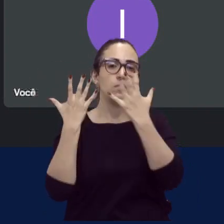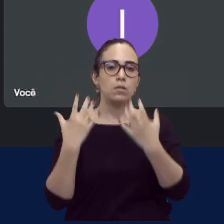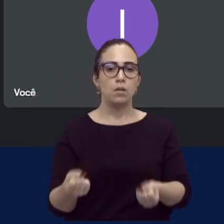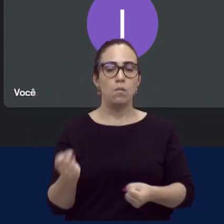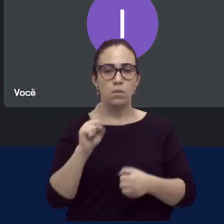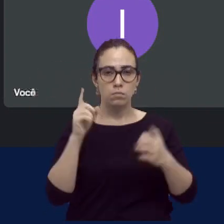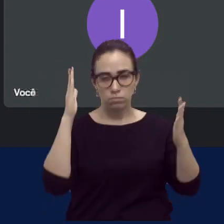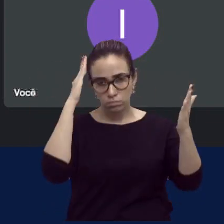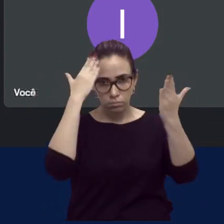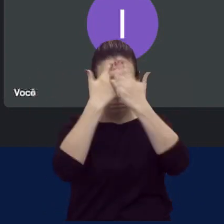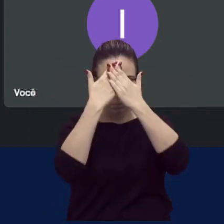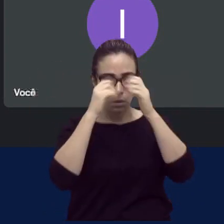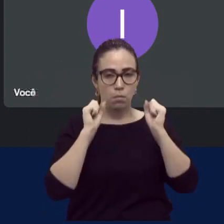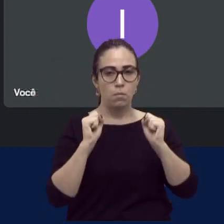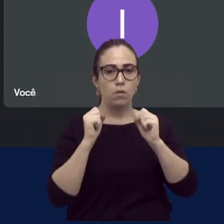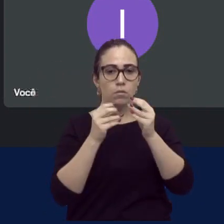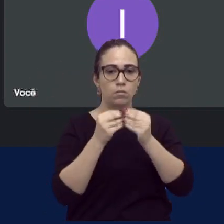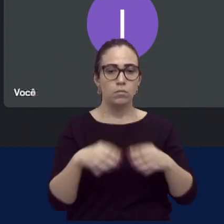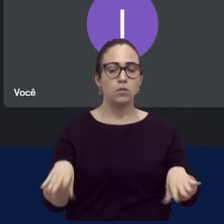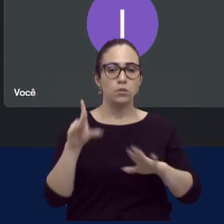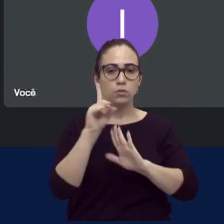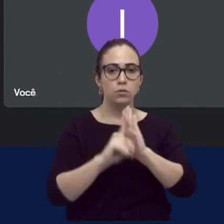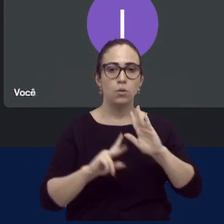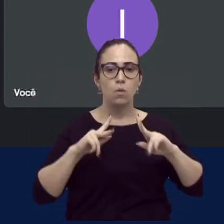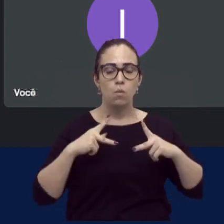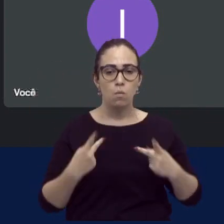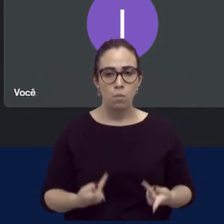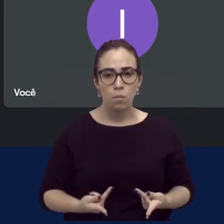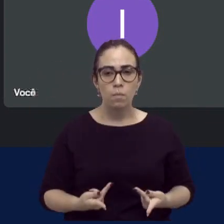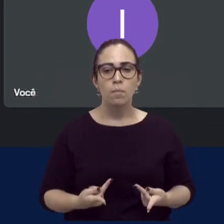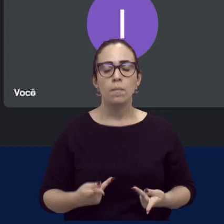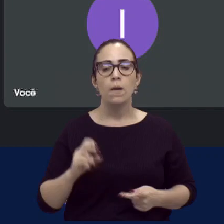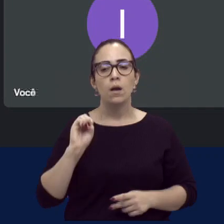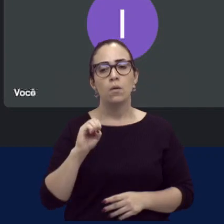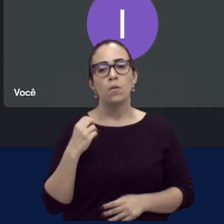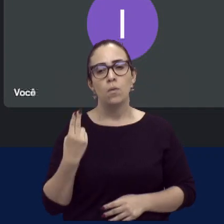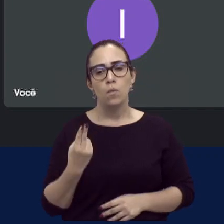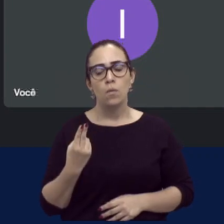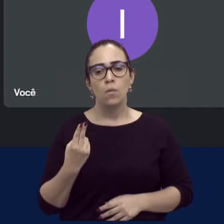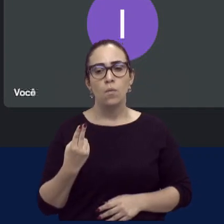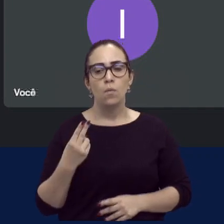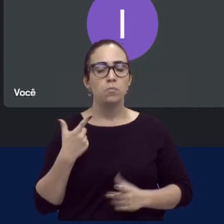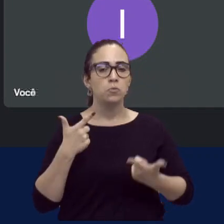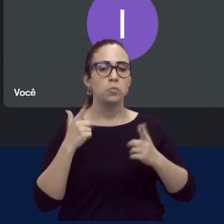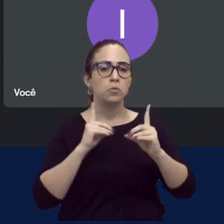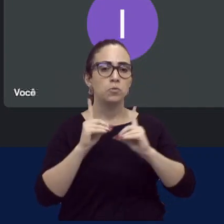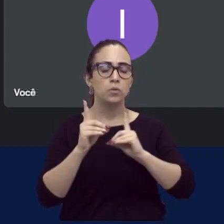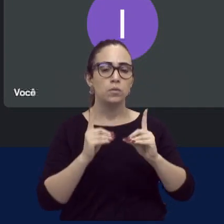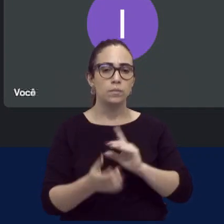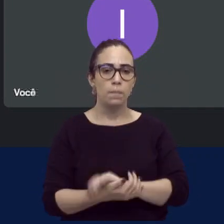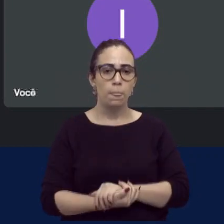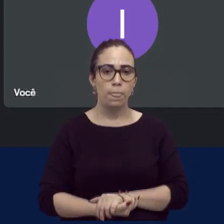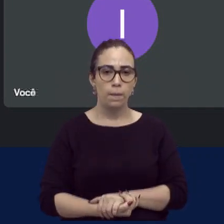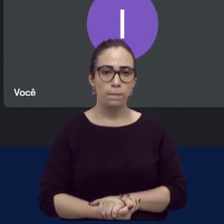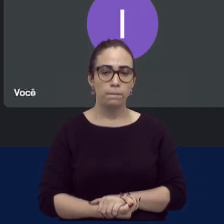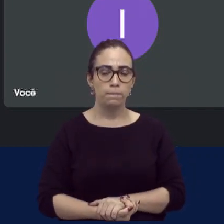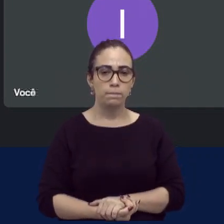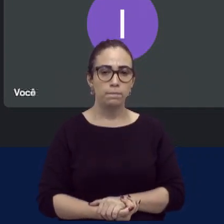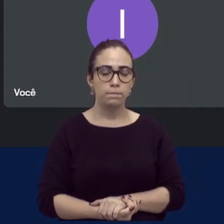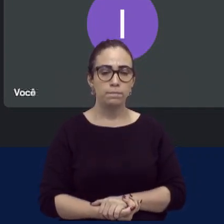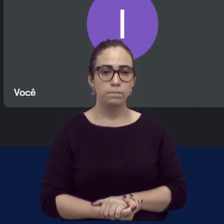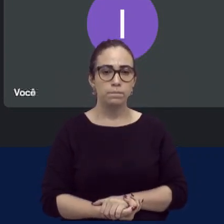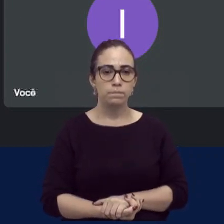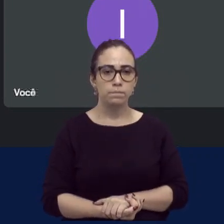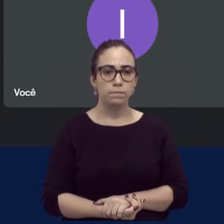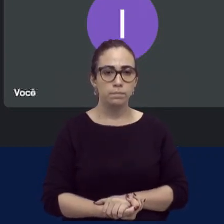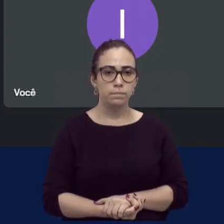ideias que vão ferir os direitos humanos, por exemplo, ou nesse caso não há diálogo? Pronto, essa é a pergunta da Júlia. Você quer responder